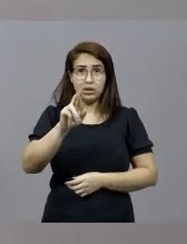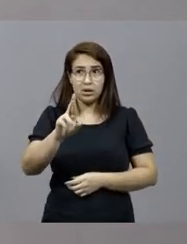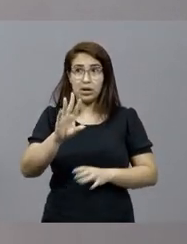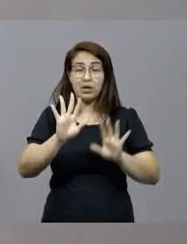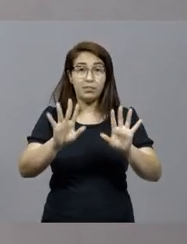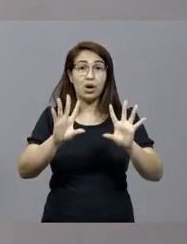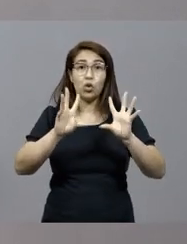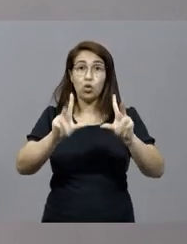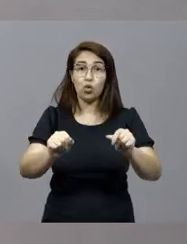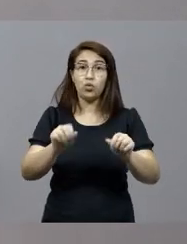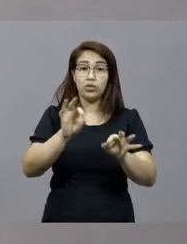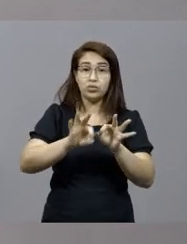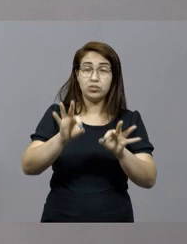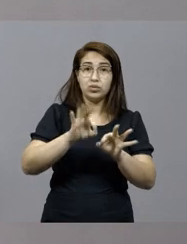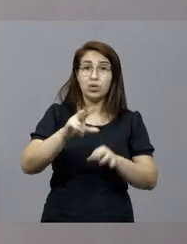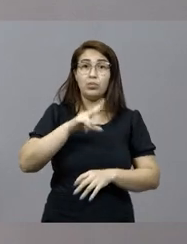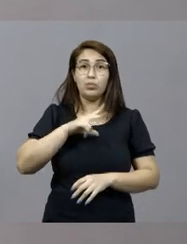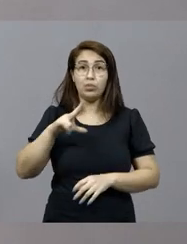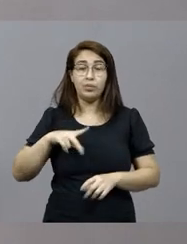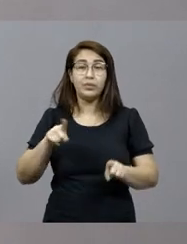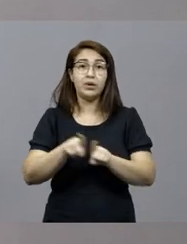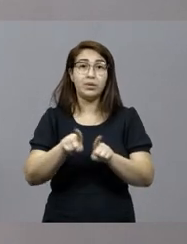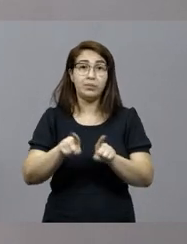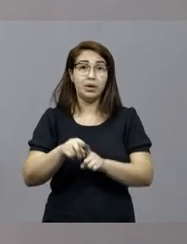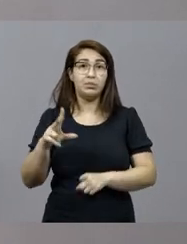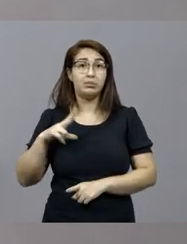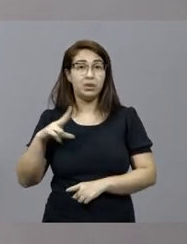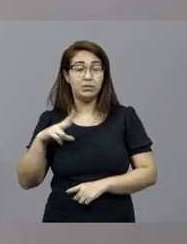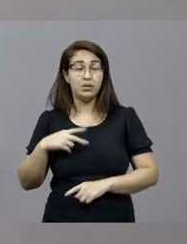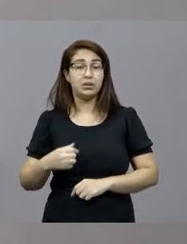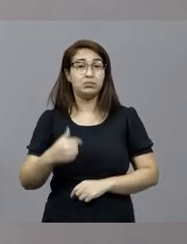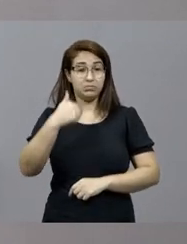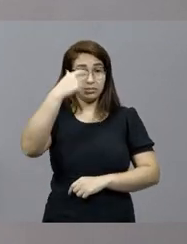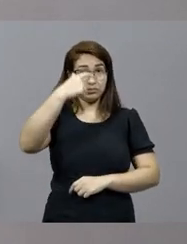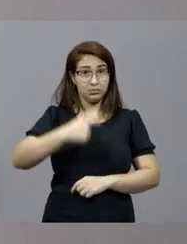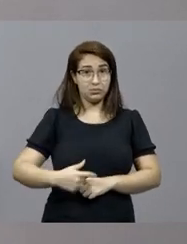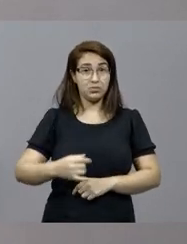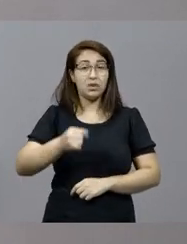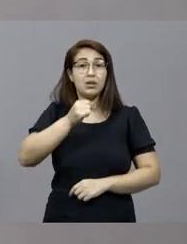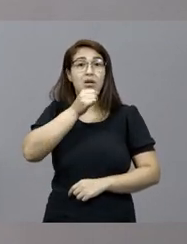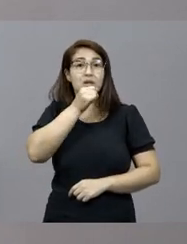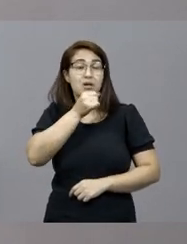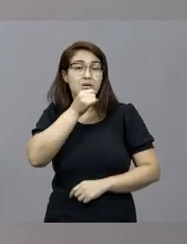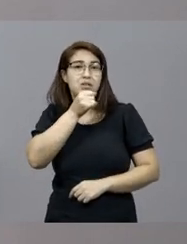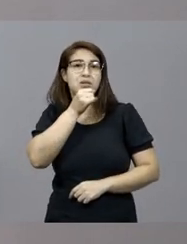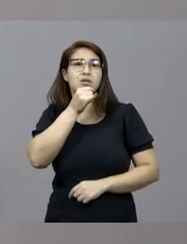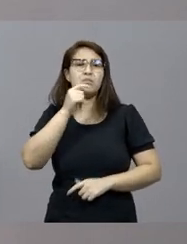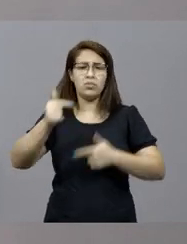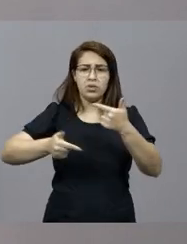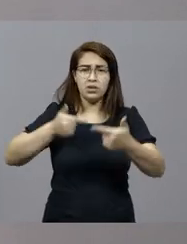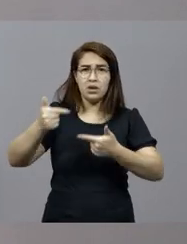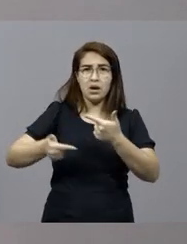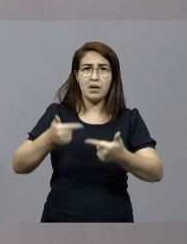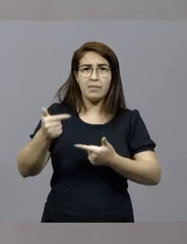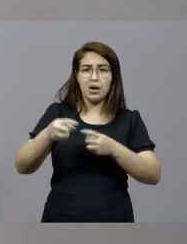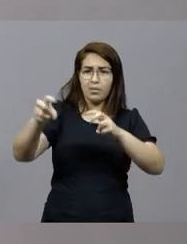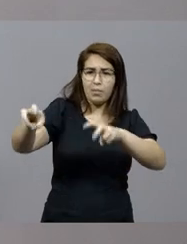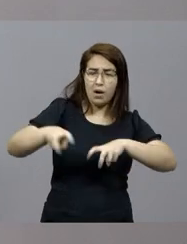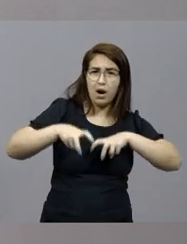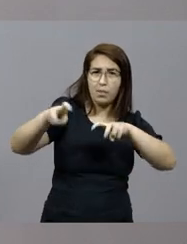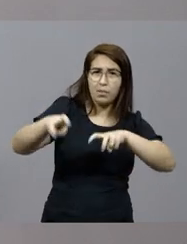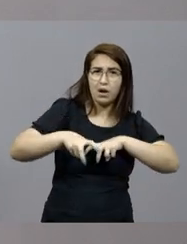públicas e privadas. Eu sou um exemplo. Eu trabalhei na roça até os 16